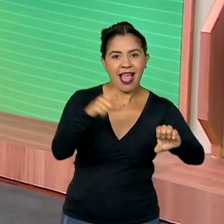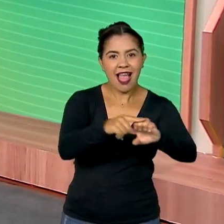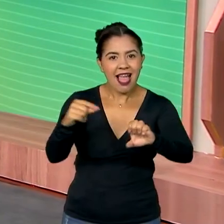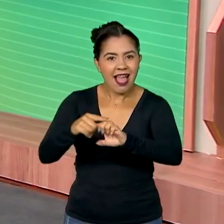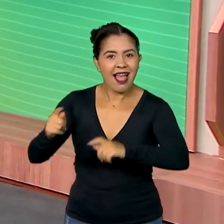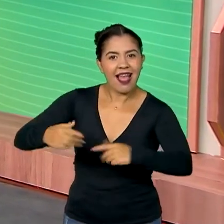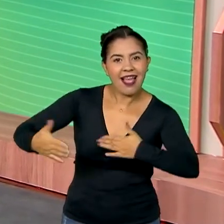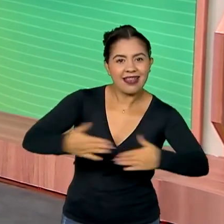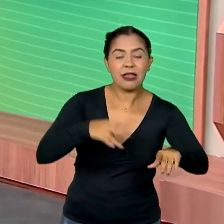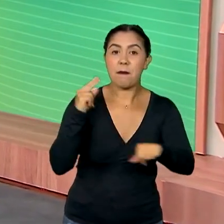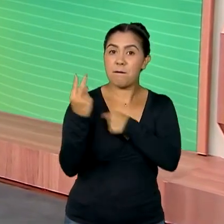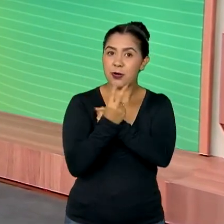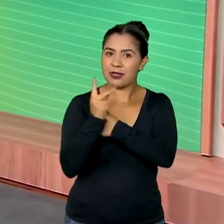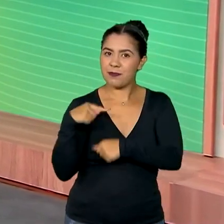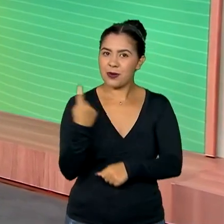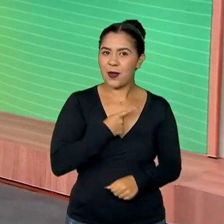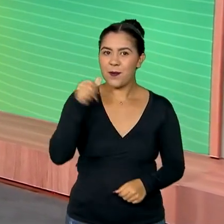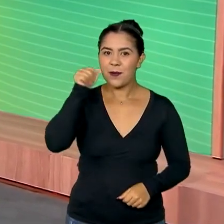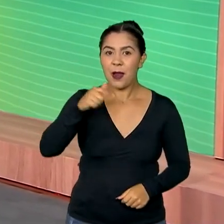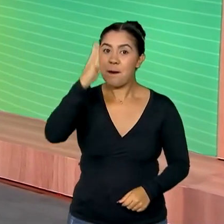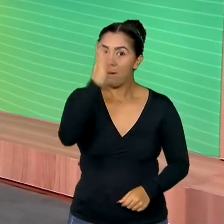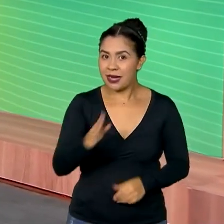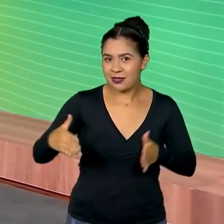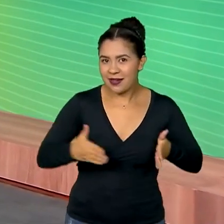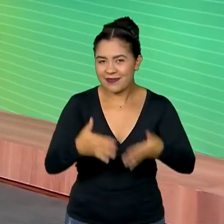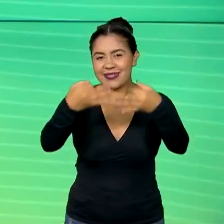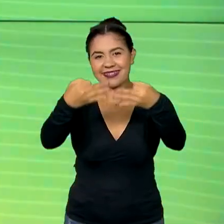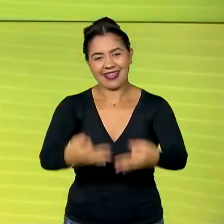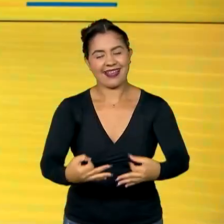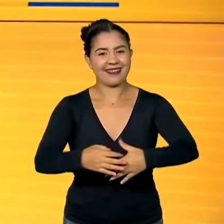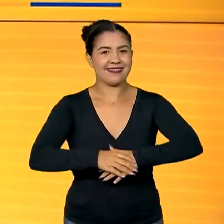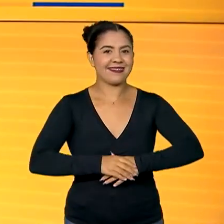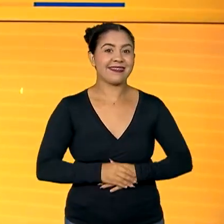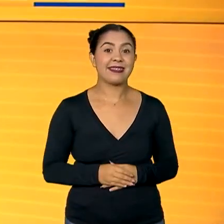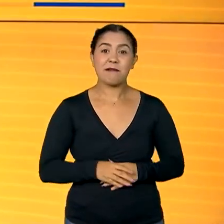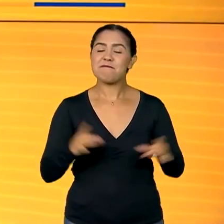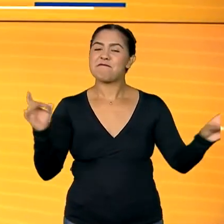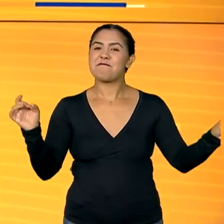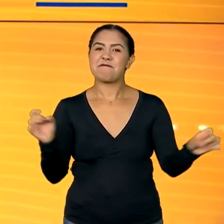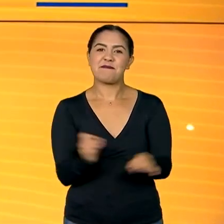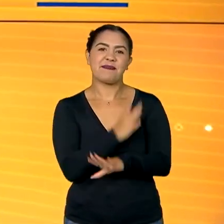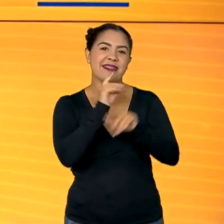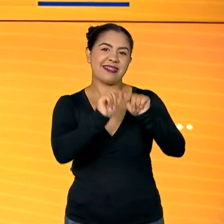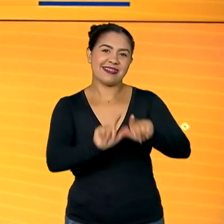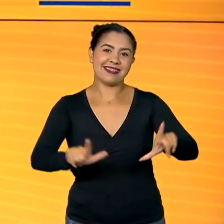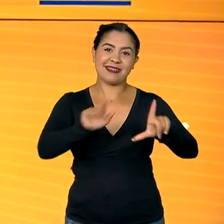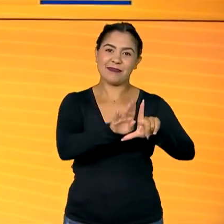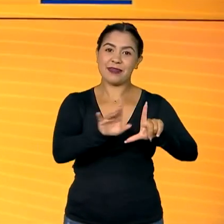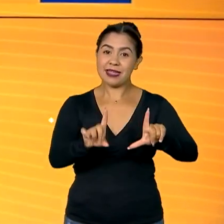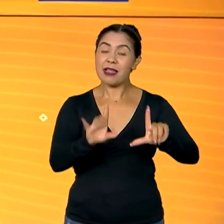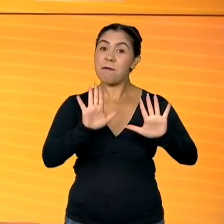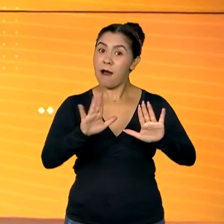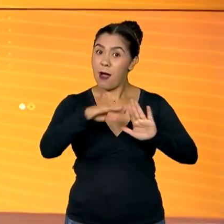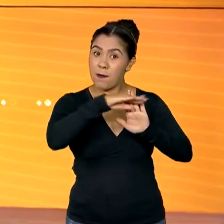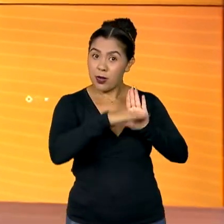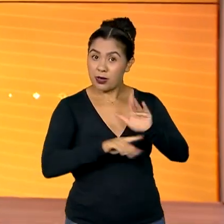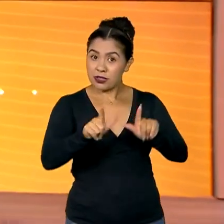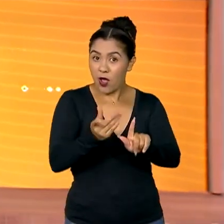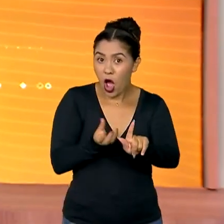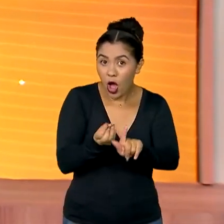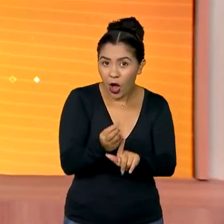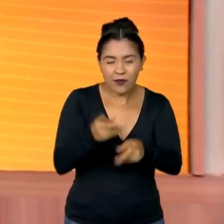proteção a nós, mulheres. É o Brasil no rumo certo. E o Brasil em Dia fica por aqui, mas o Canal Gov segue